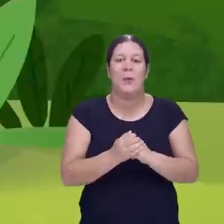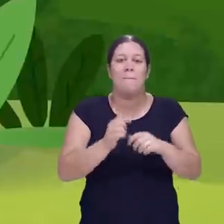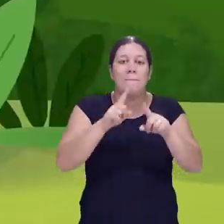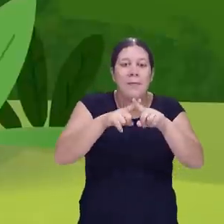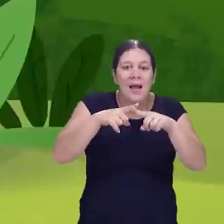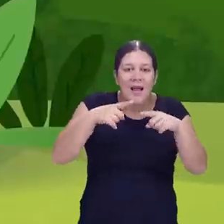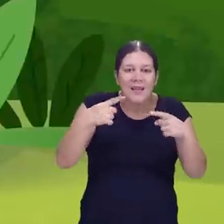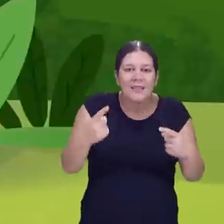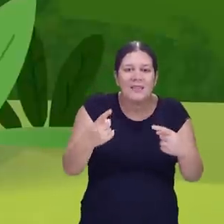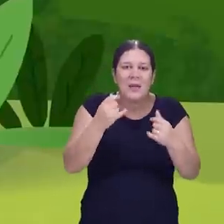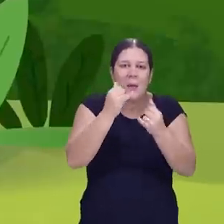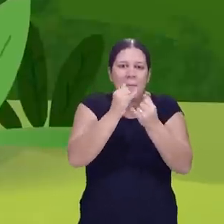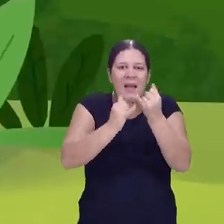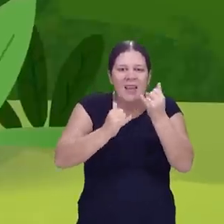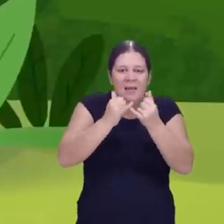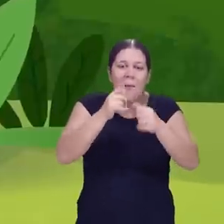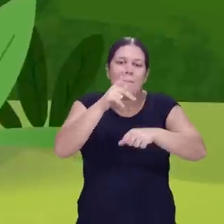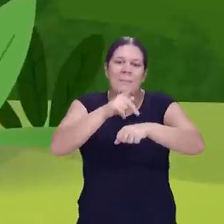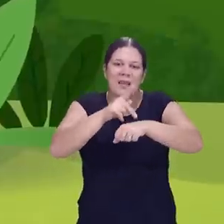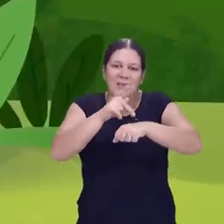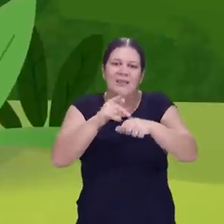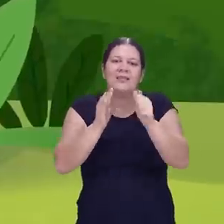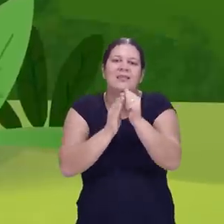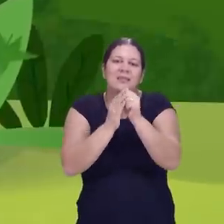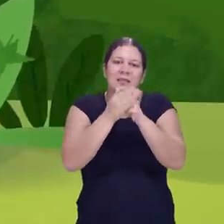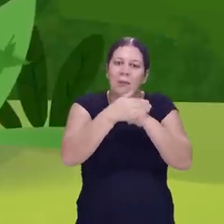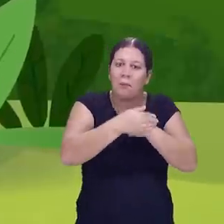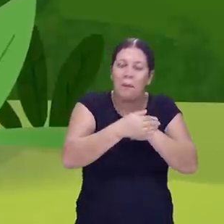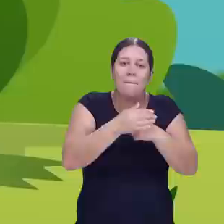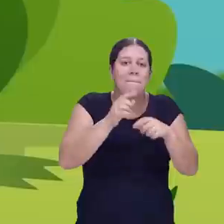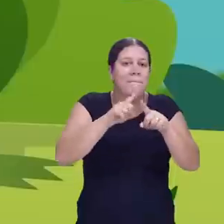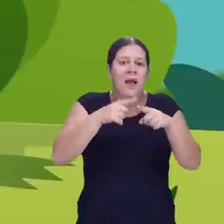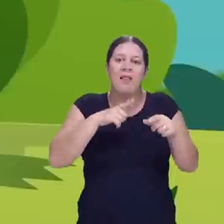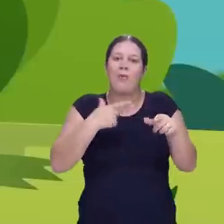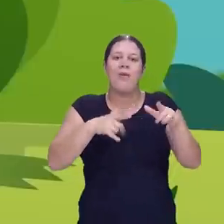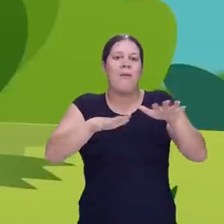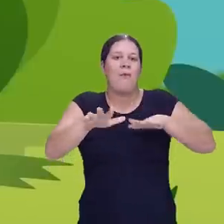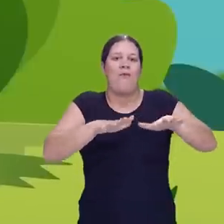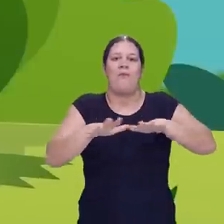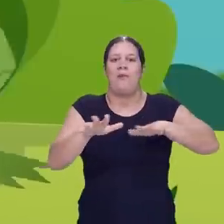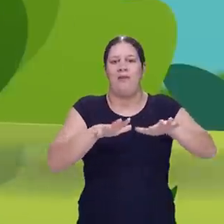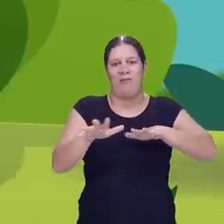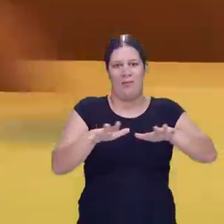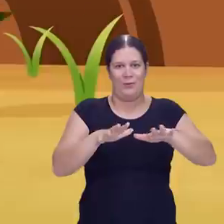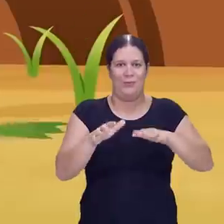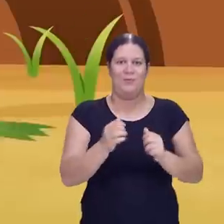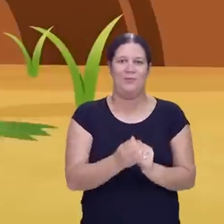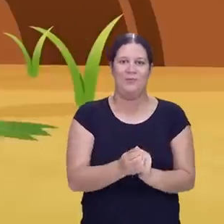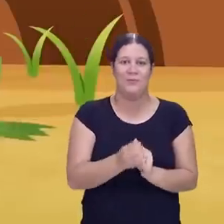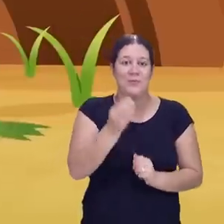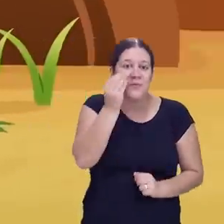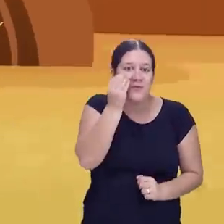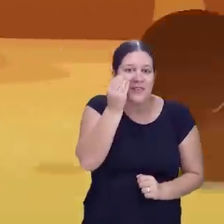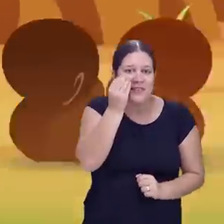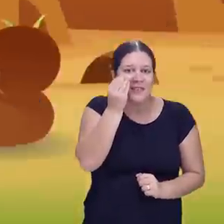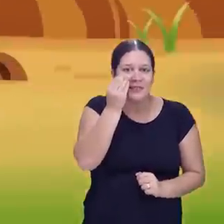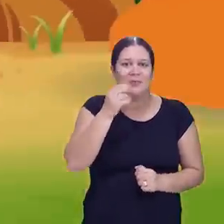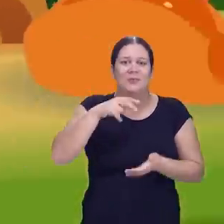Mas será que as pedras também se camuflam? Elas não se mexem. Vamos ver o que é.